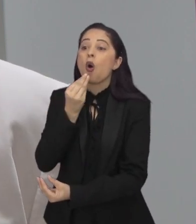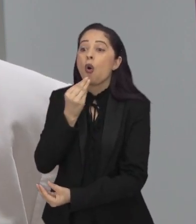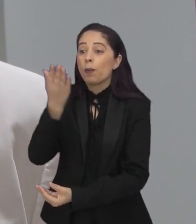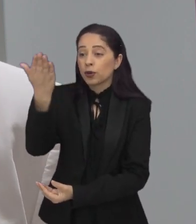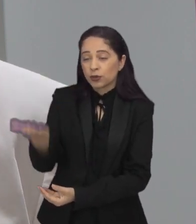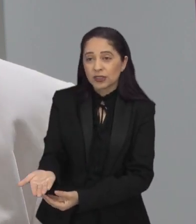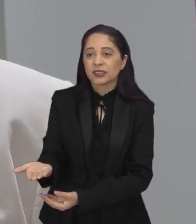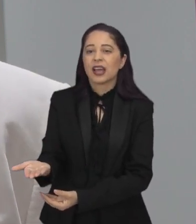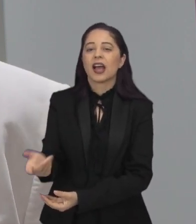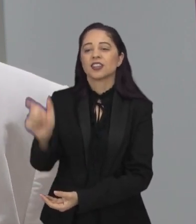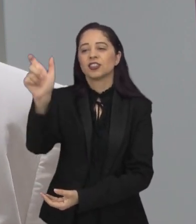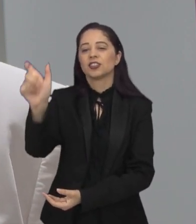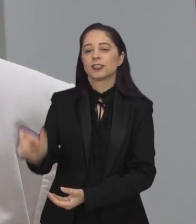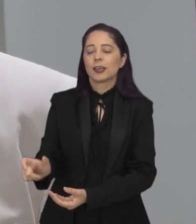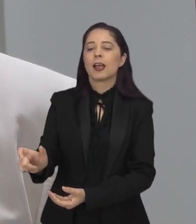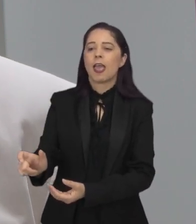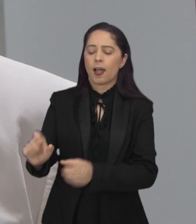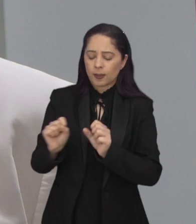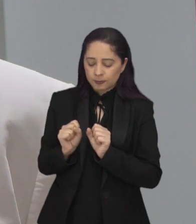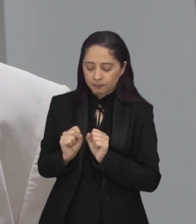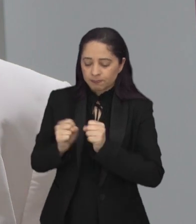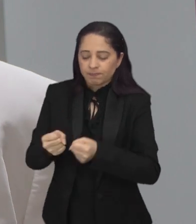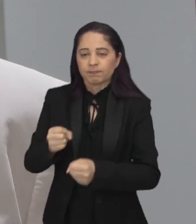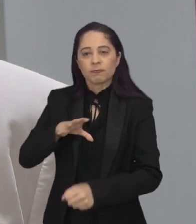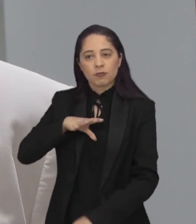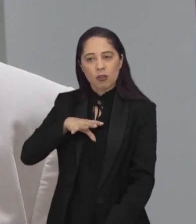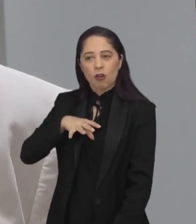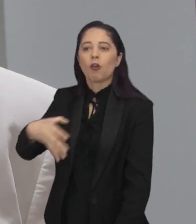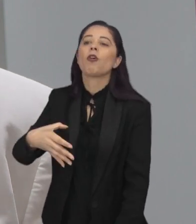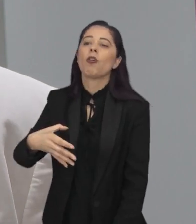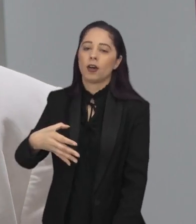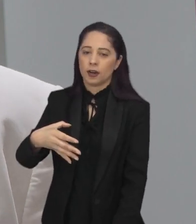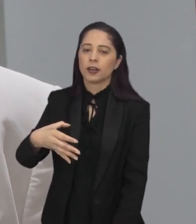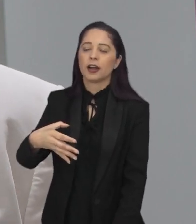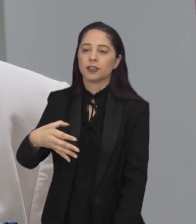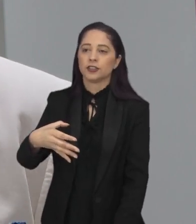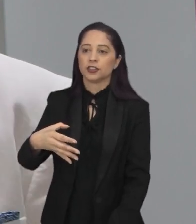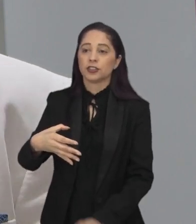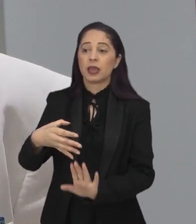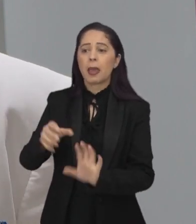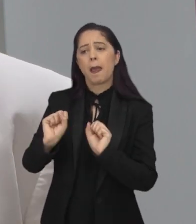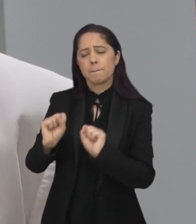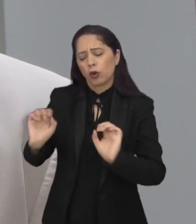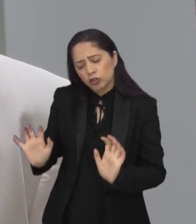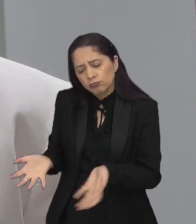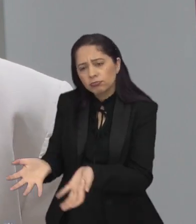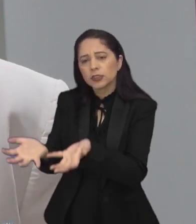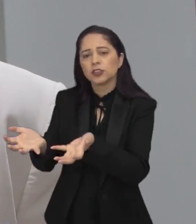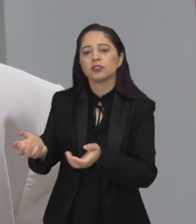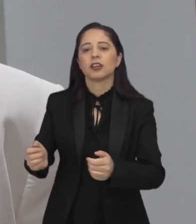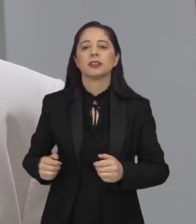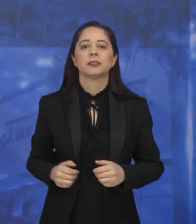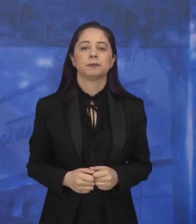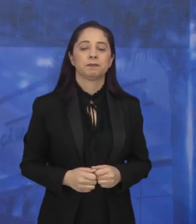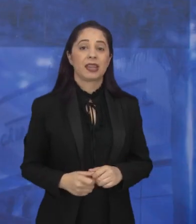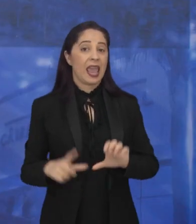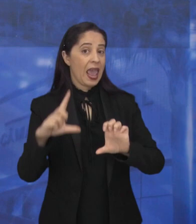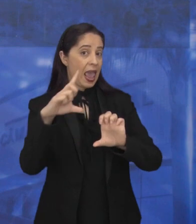de empreender, mas ainda falta a coragem, falta algum caminho que a administração pública pode